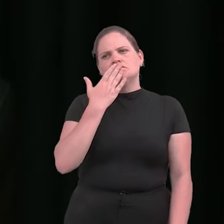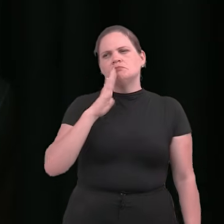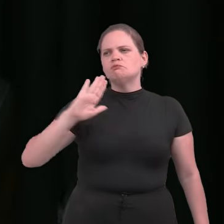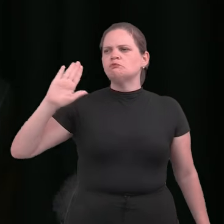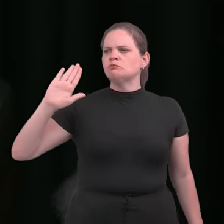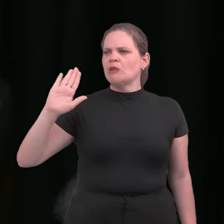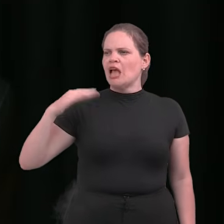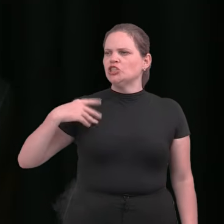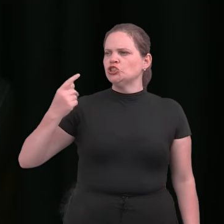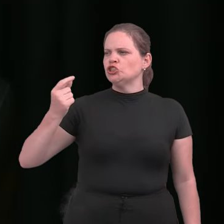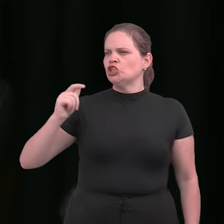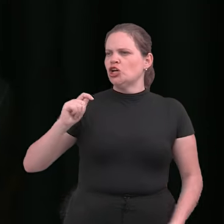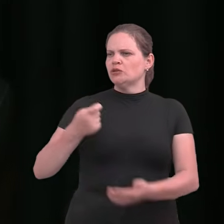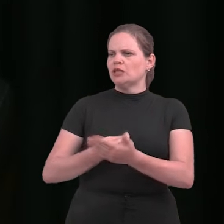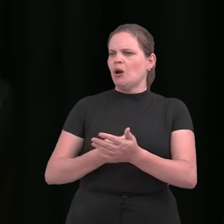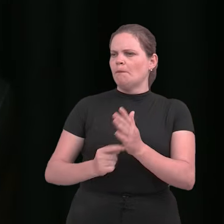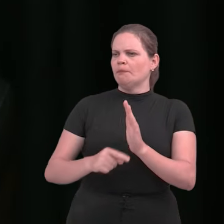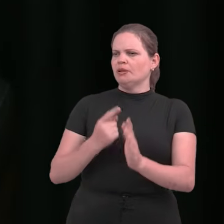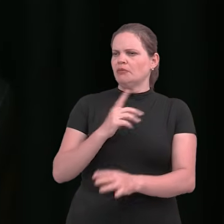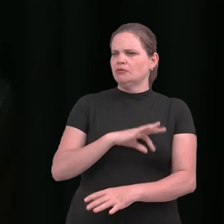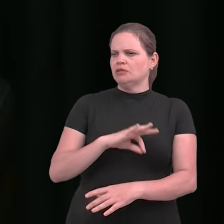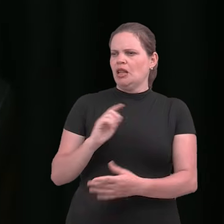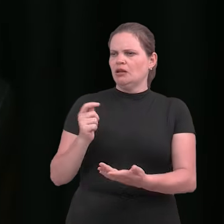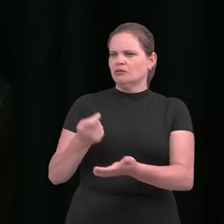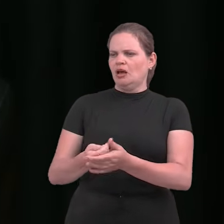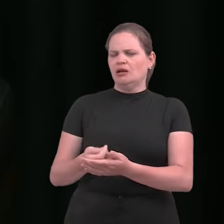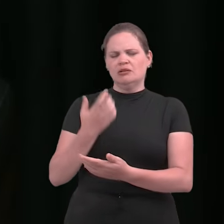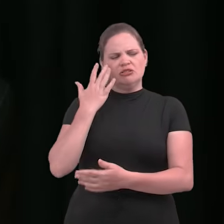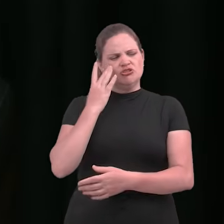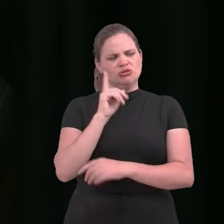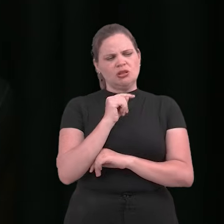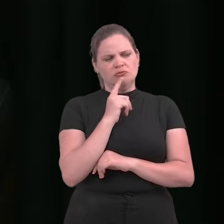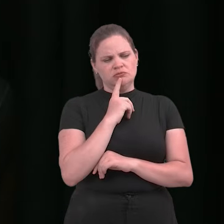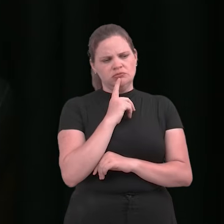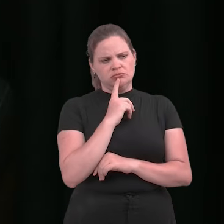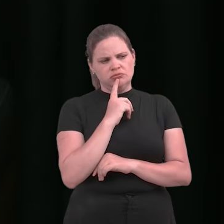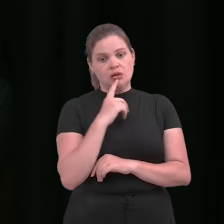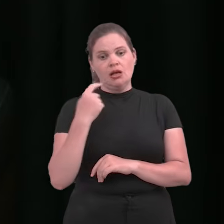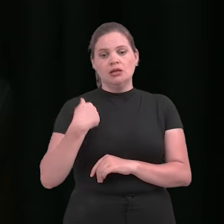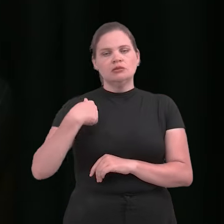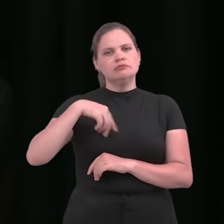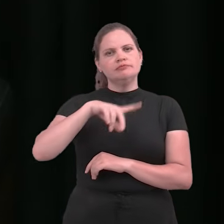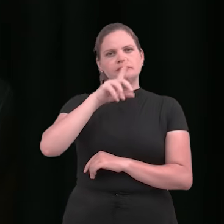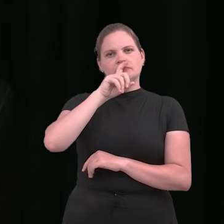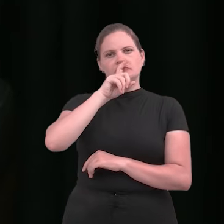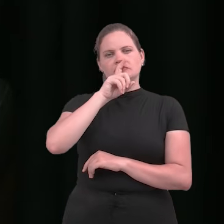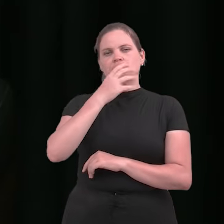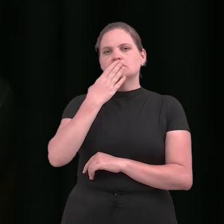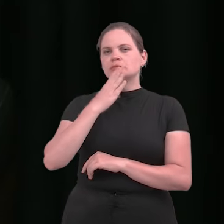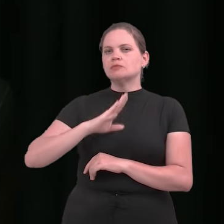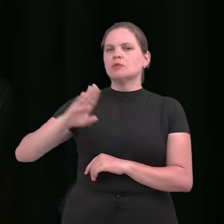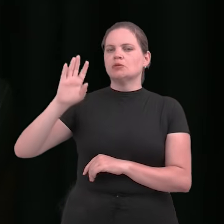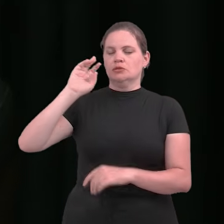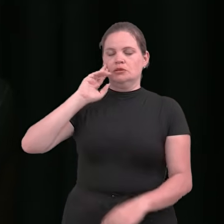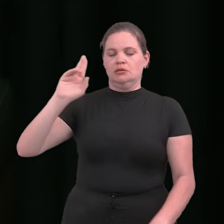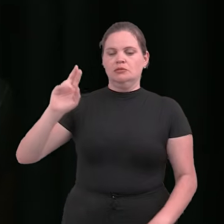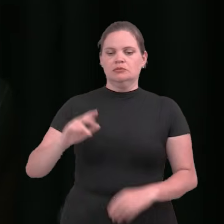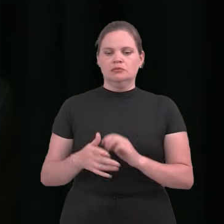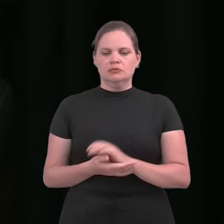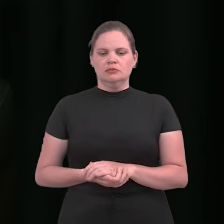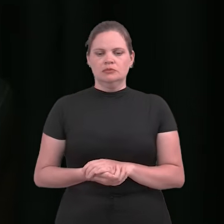só. Dinheiro? Primeiro salário? Hum. Acho que não. E aí eu fiz um voto com o Senhor